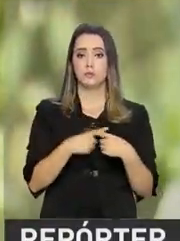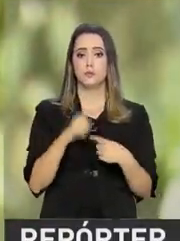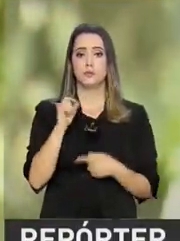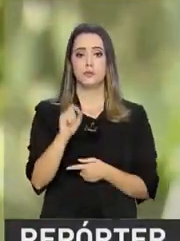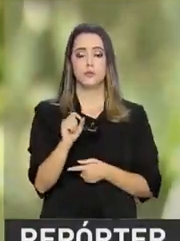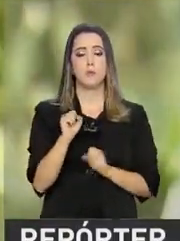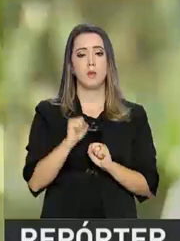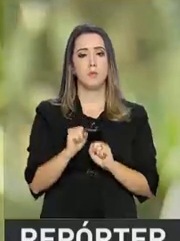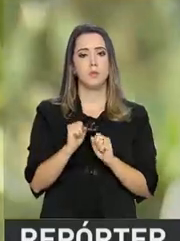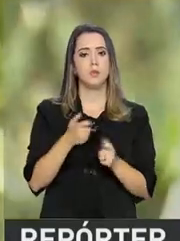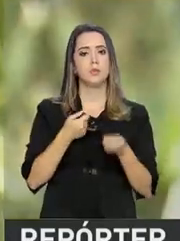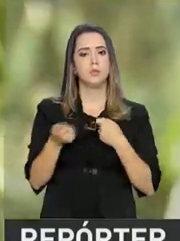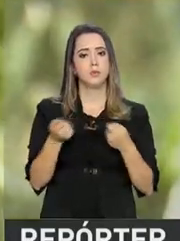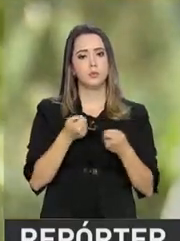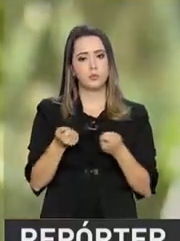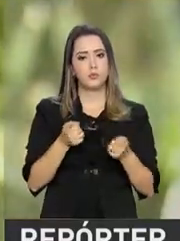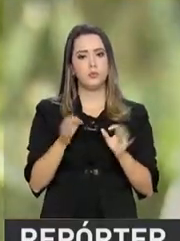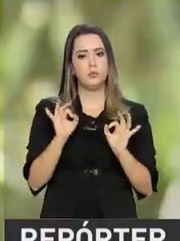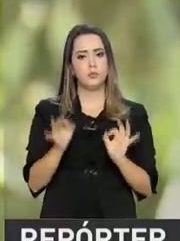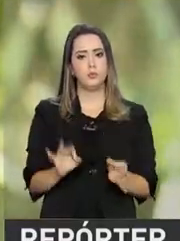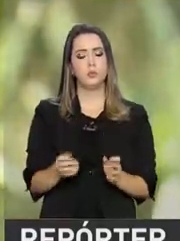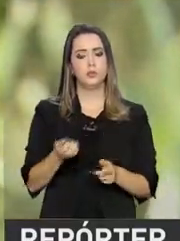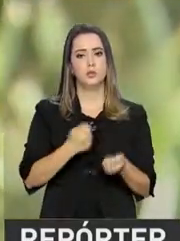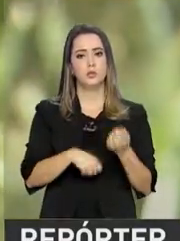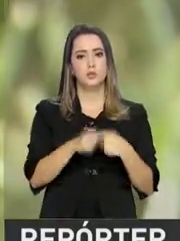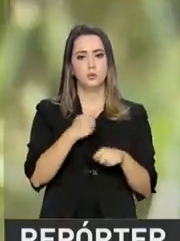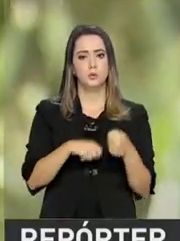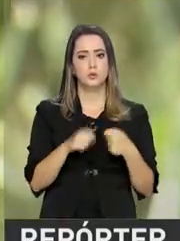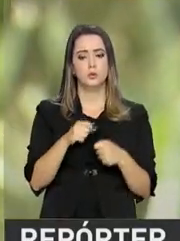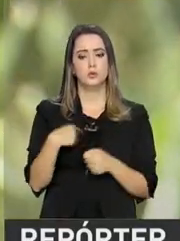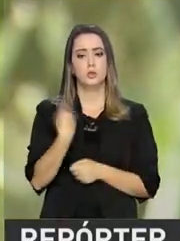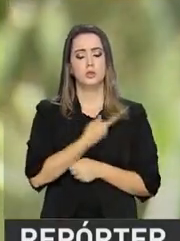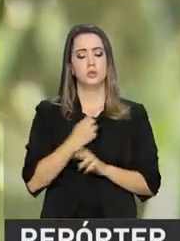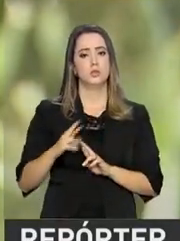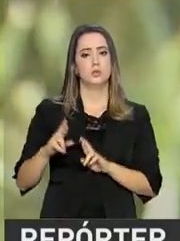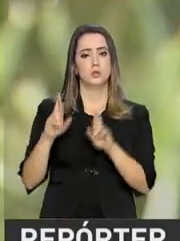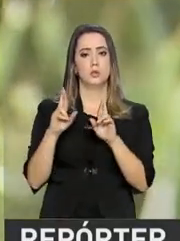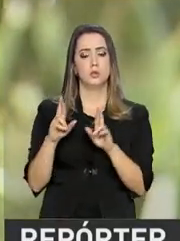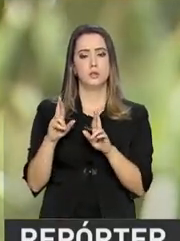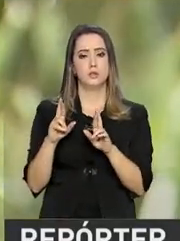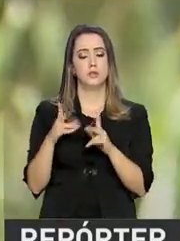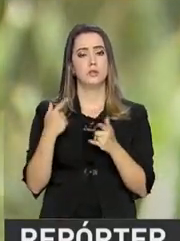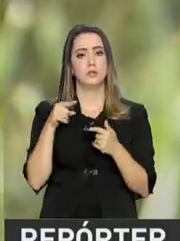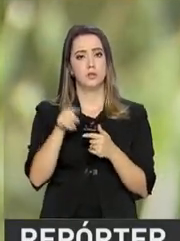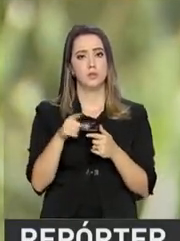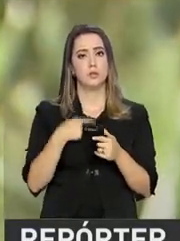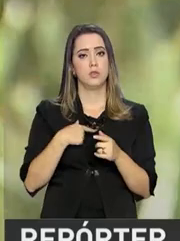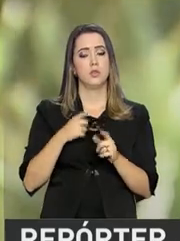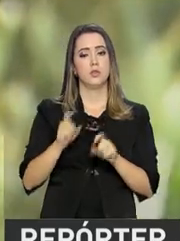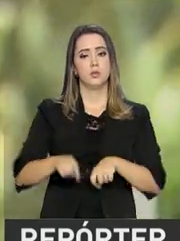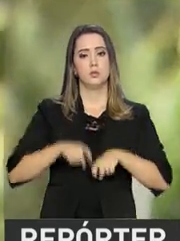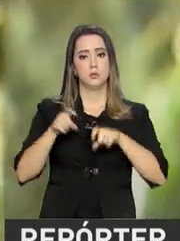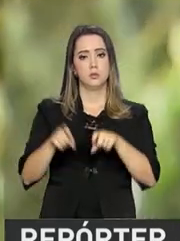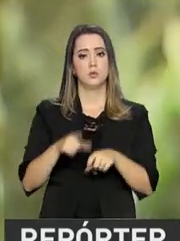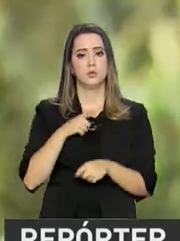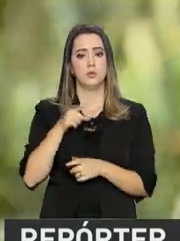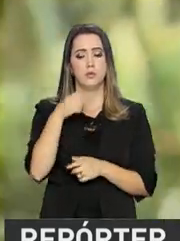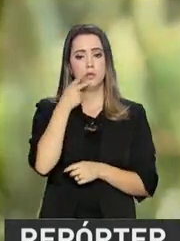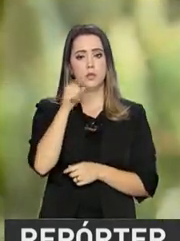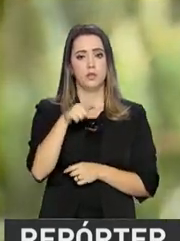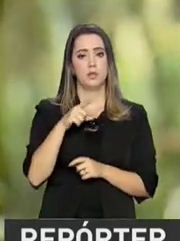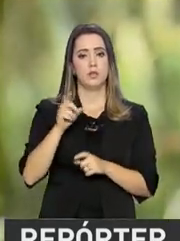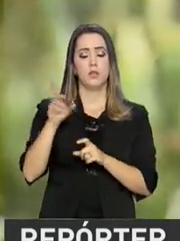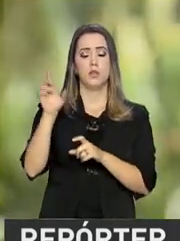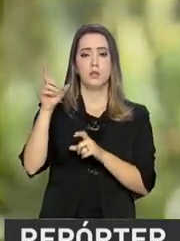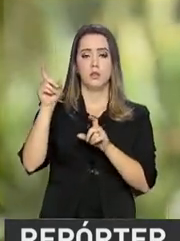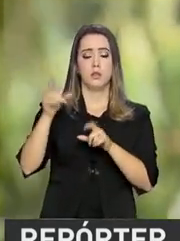quem para que possa ser feito um mapa mesmo completo mapa econômico que é o que a gente espera que saia que o mapa econômico com o produtor que ele vai dizer eu tenho uma fazenda tal